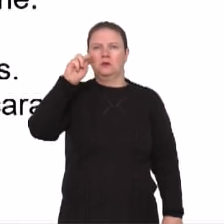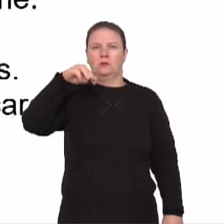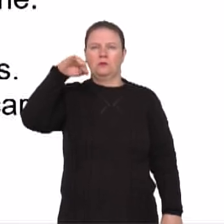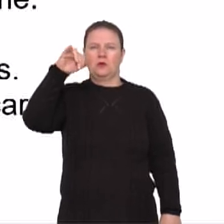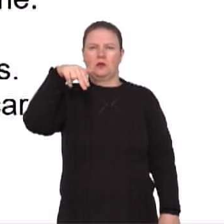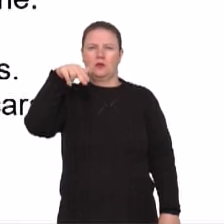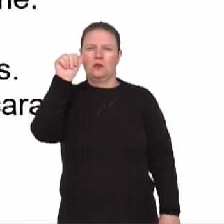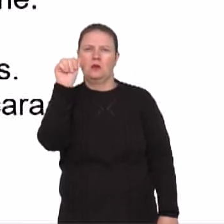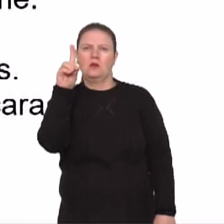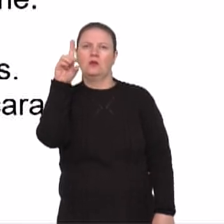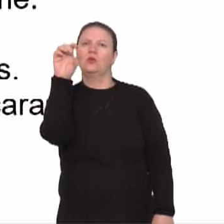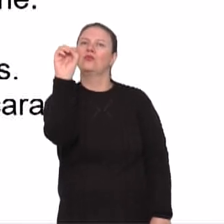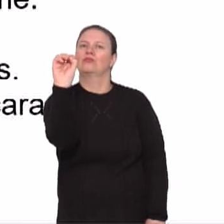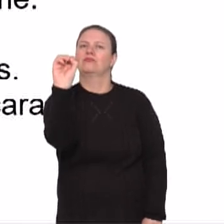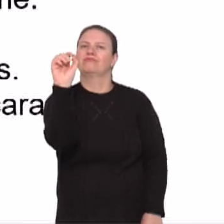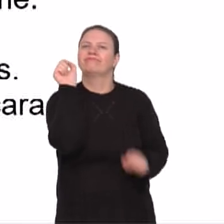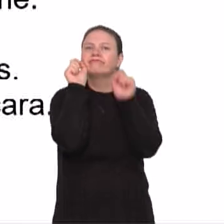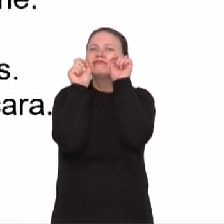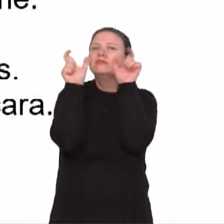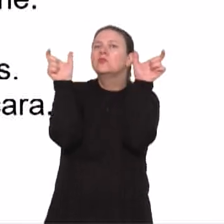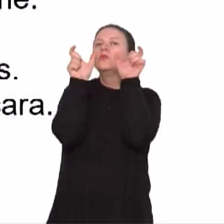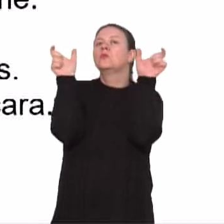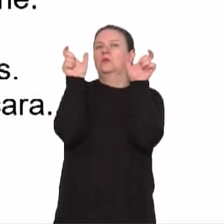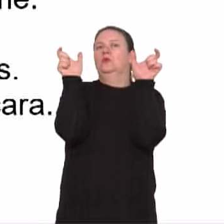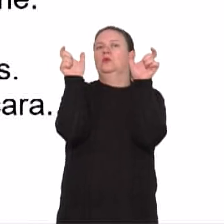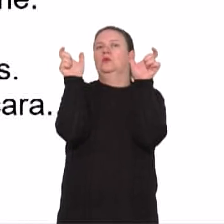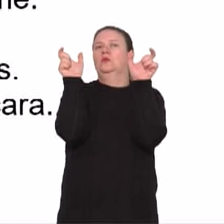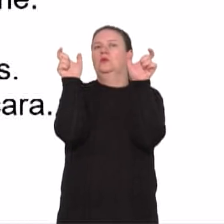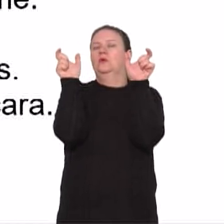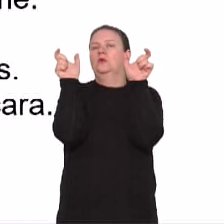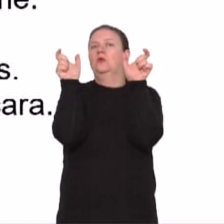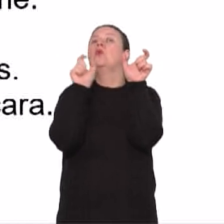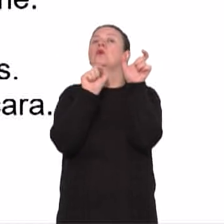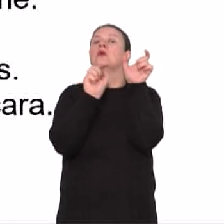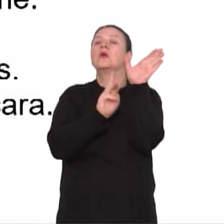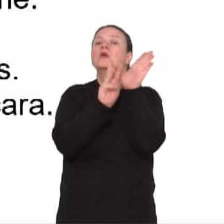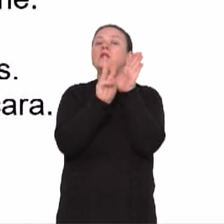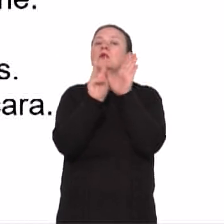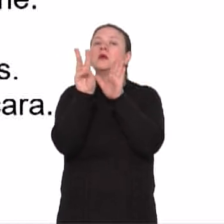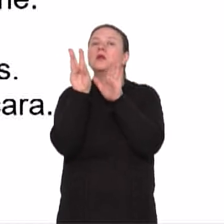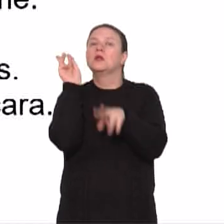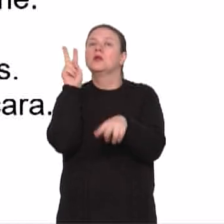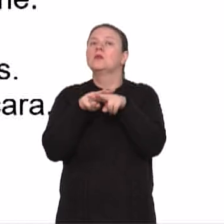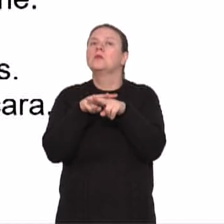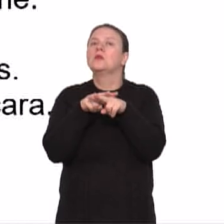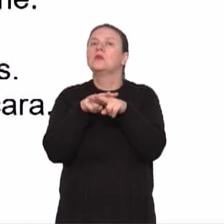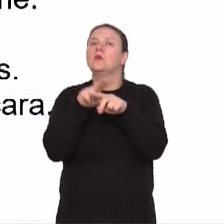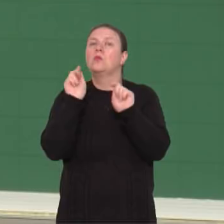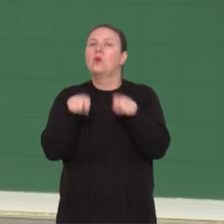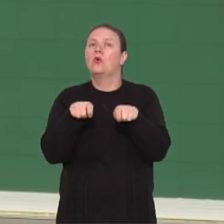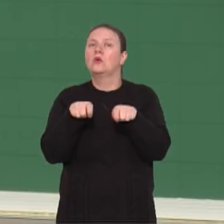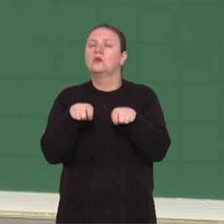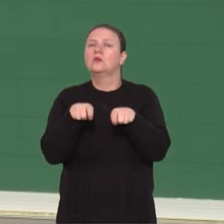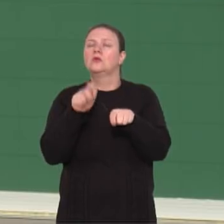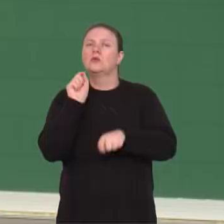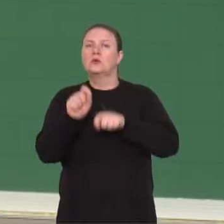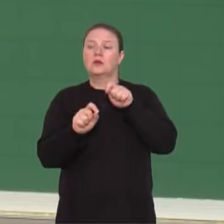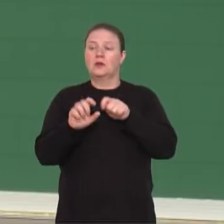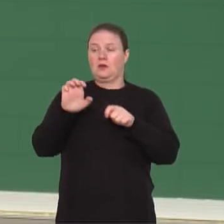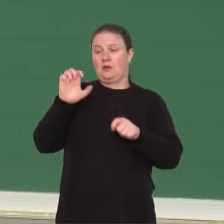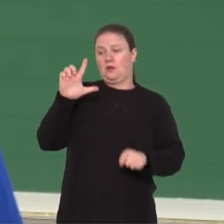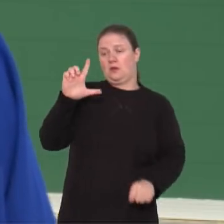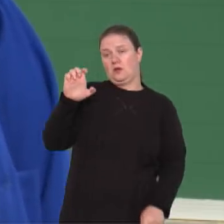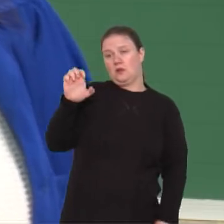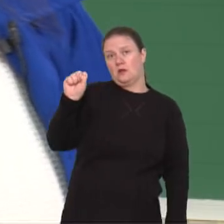ó, alertaram sobre o cybercrime. Quem alertaram? Pode ser eles, o sujeito dessa frase, mas